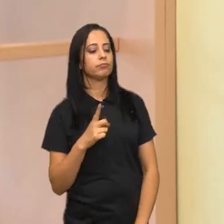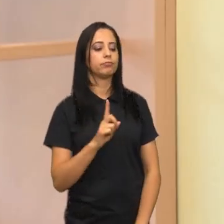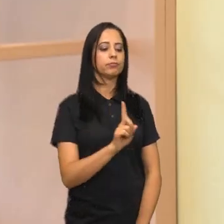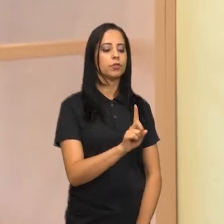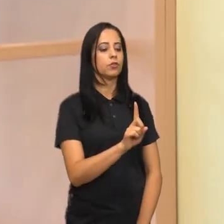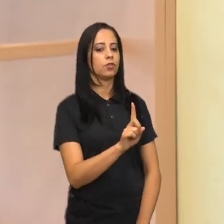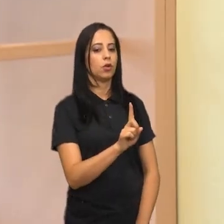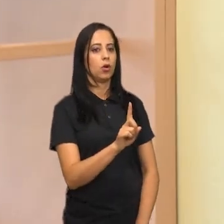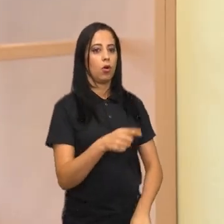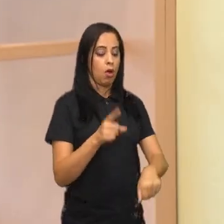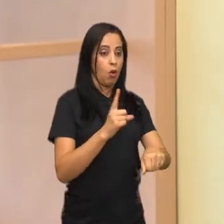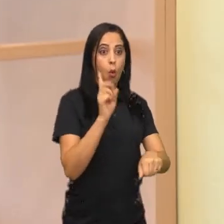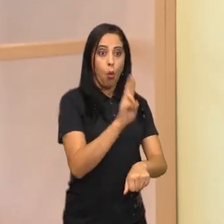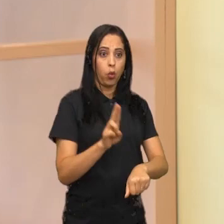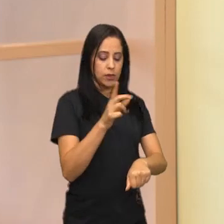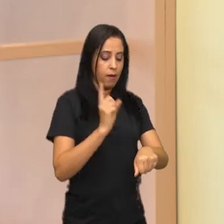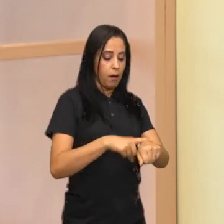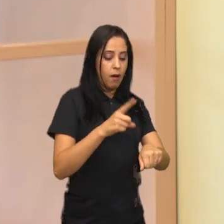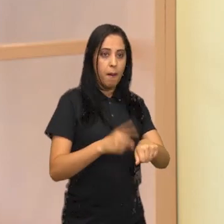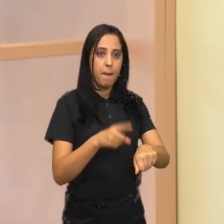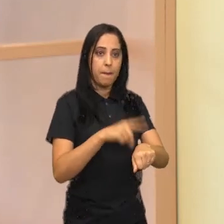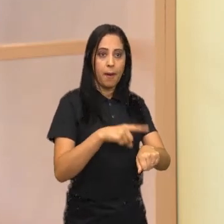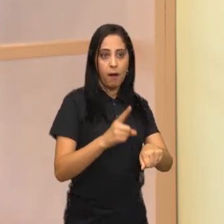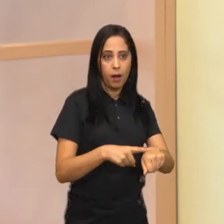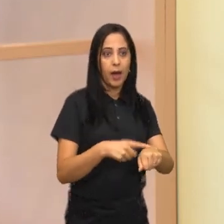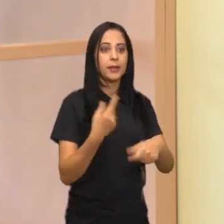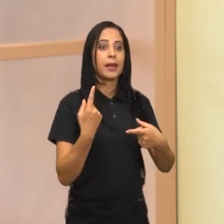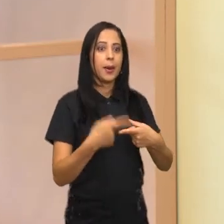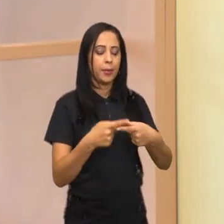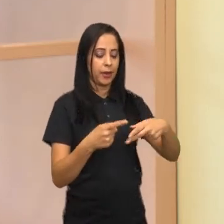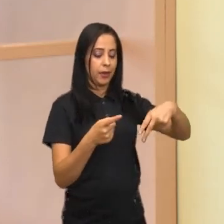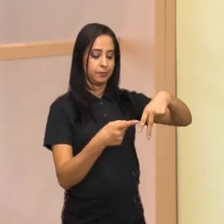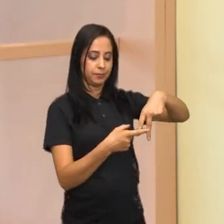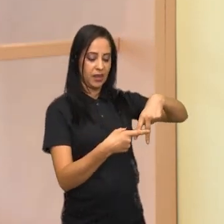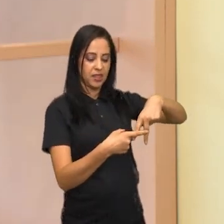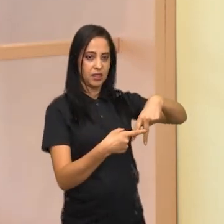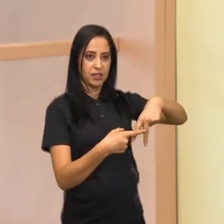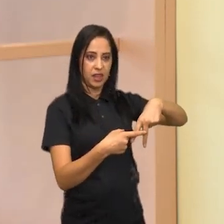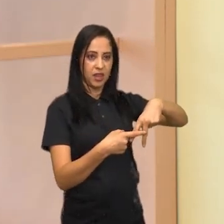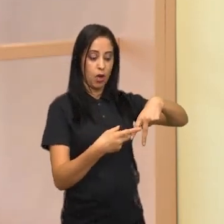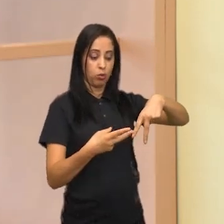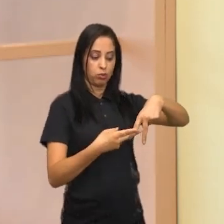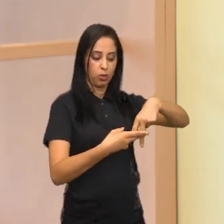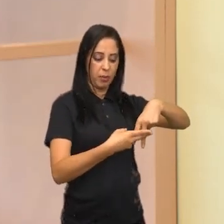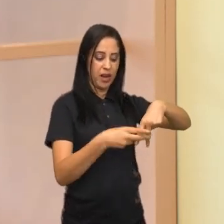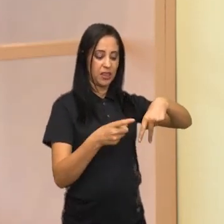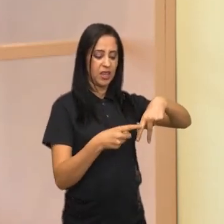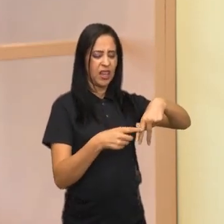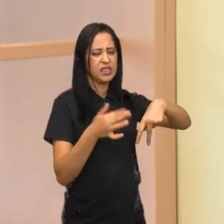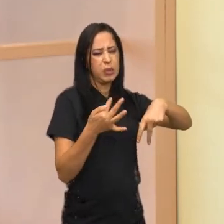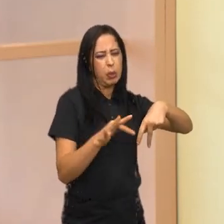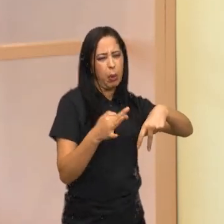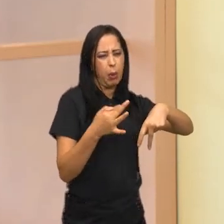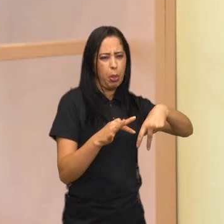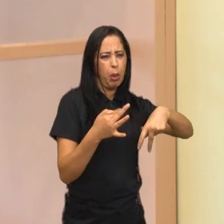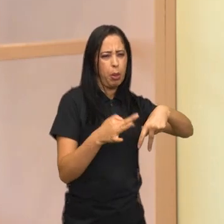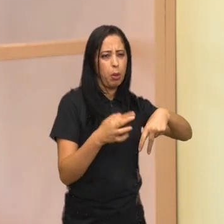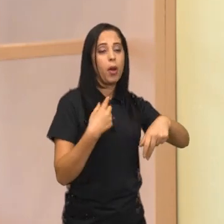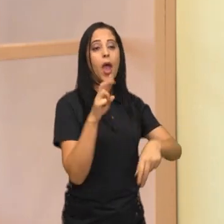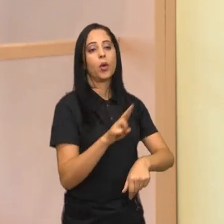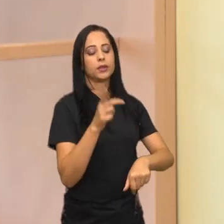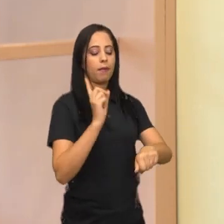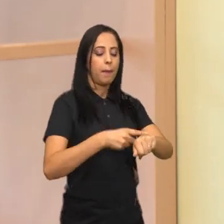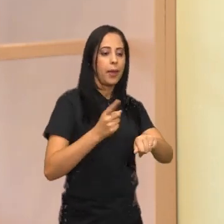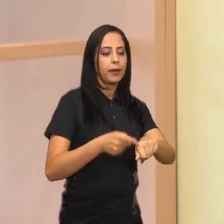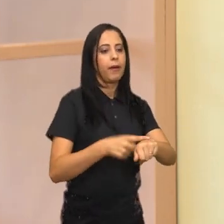consulta, eu cheguei de bengala, porque eu tinha recém-operado um que estava doendo, e o outro estava doendo muito mais. E ela perguntou o que aconteceu no joelho, eu contei que